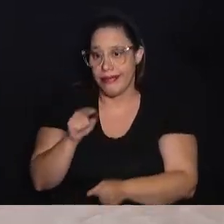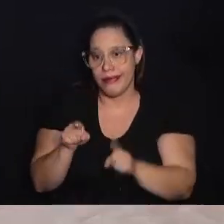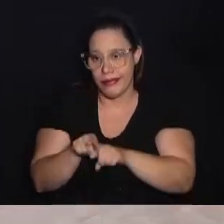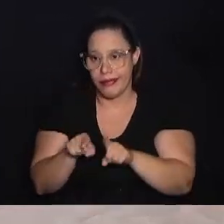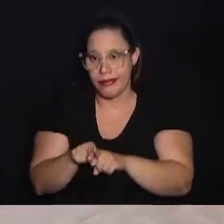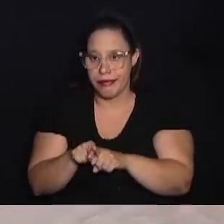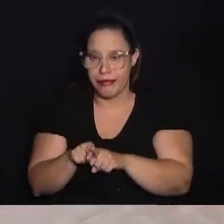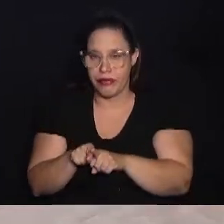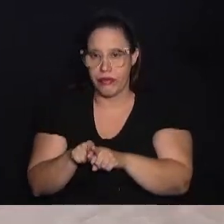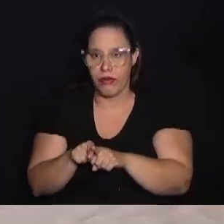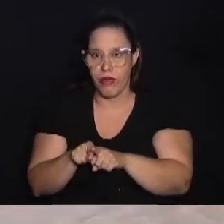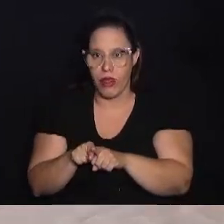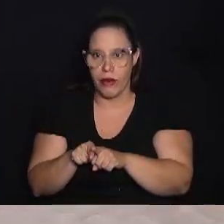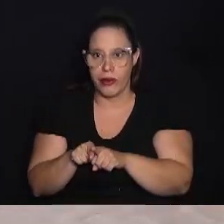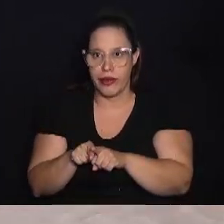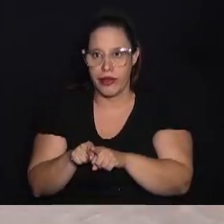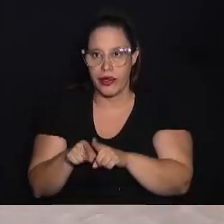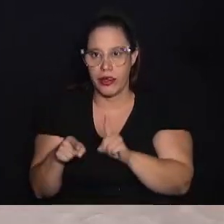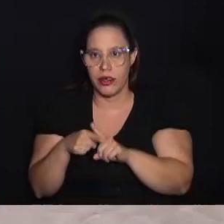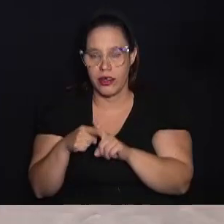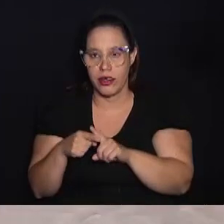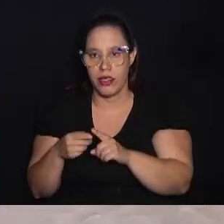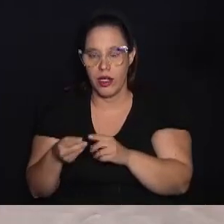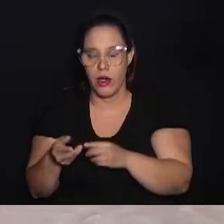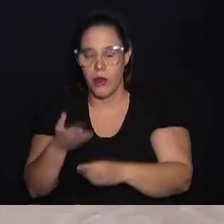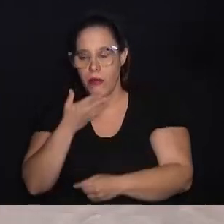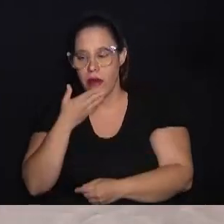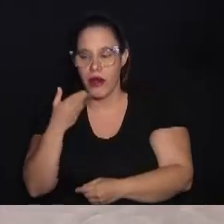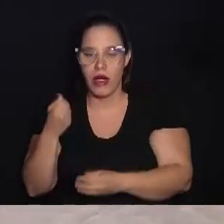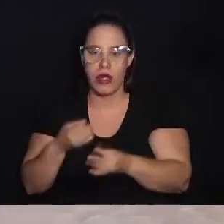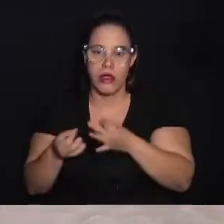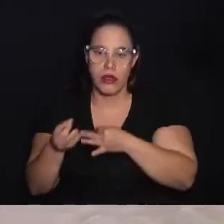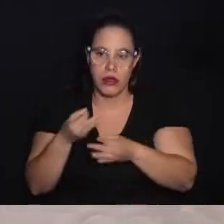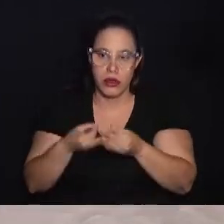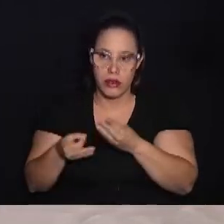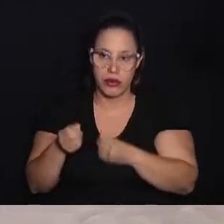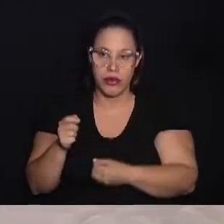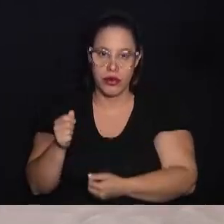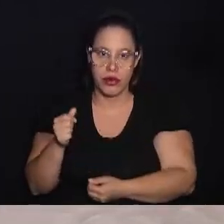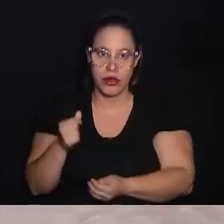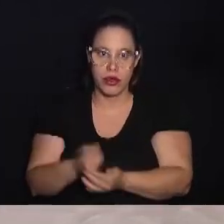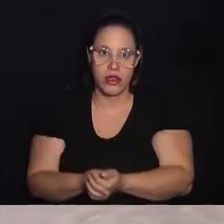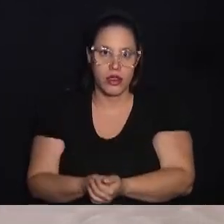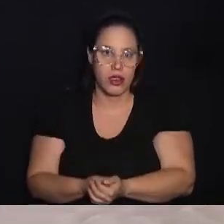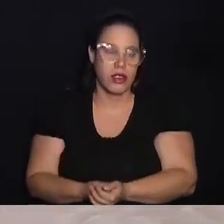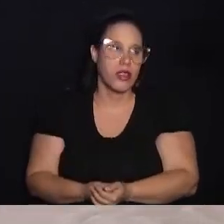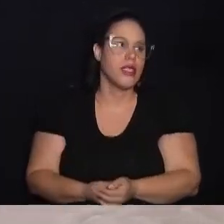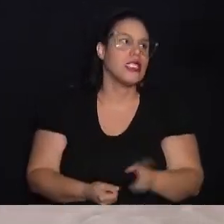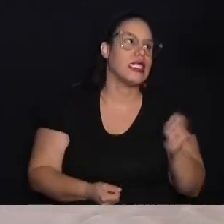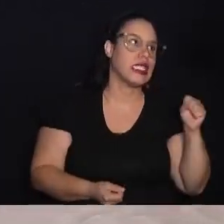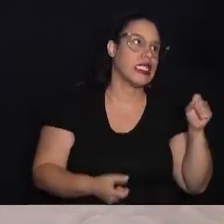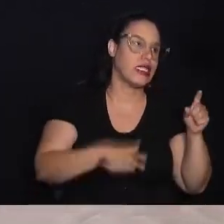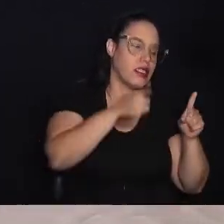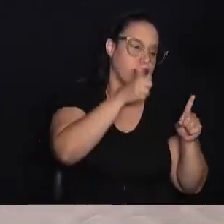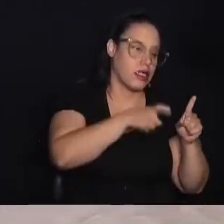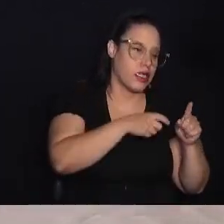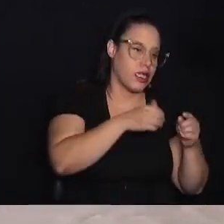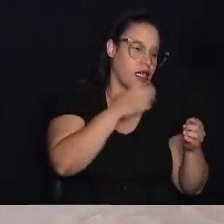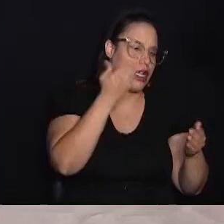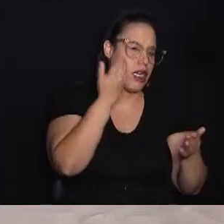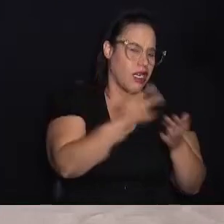que é positivo, né, melhorar as condições financeiras da família. É o que a gente falou, né? Mas o consumidor ele tem que quebrar esse preconceito, ele